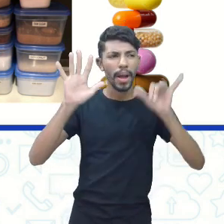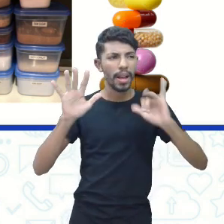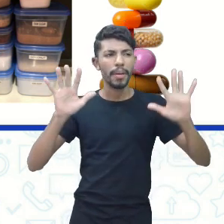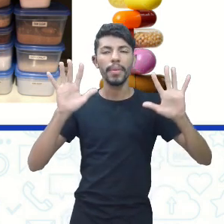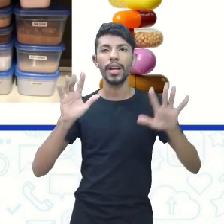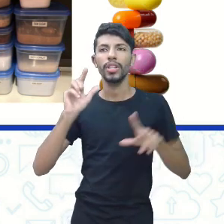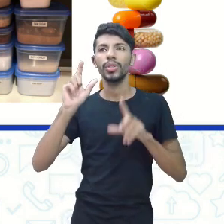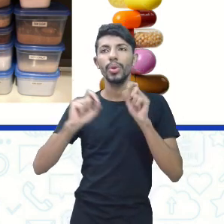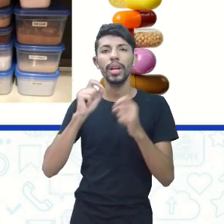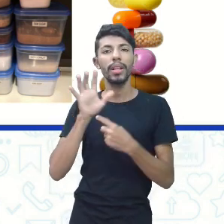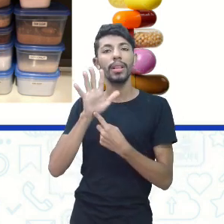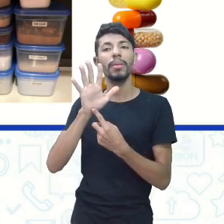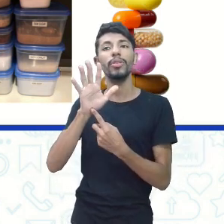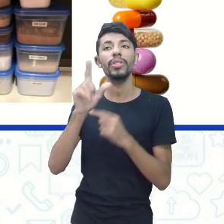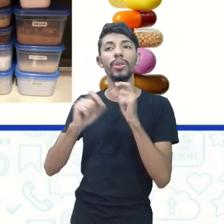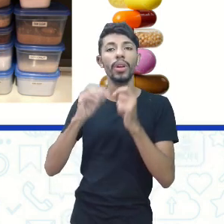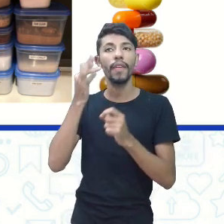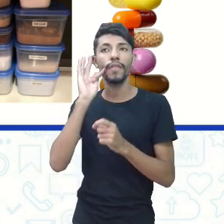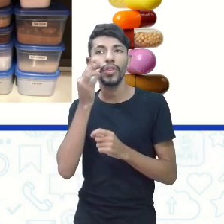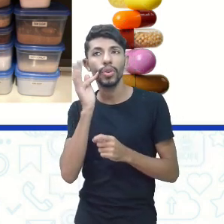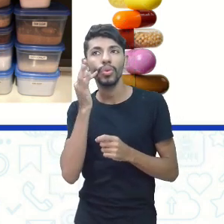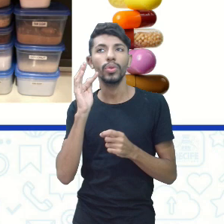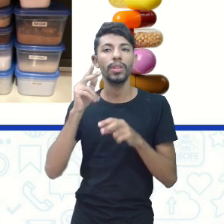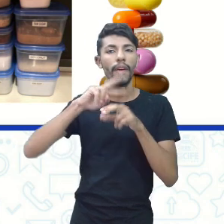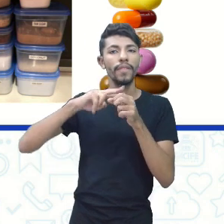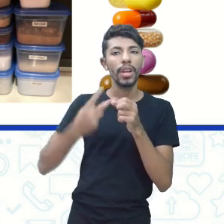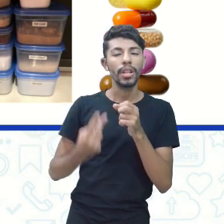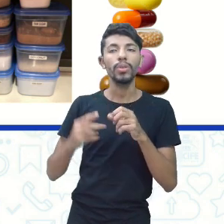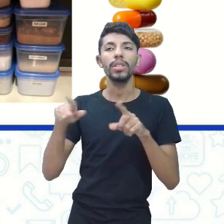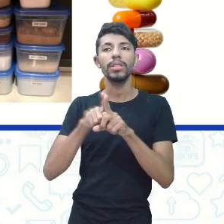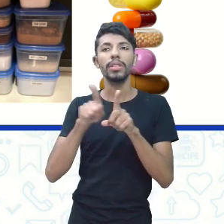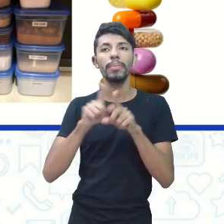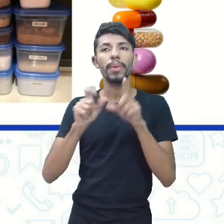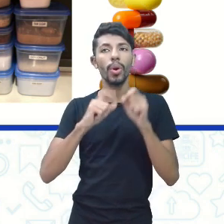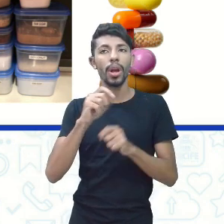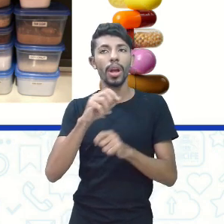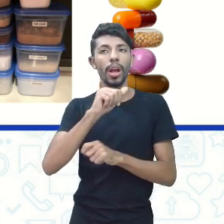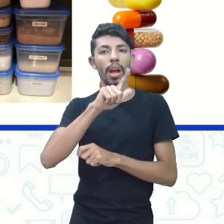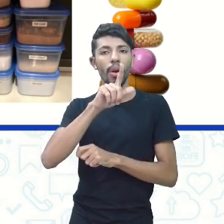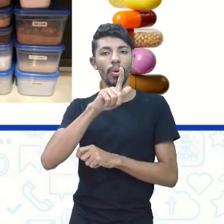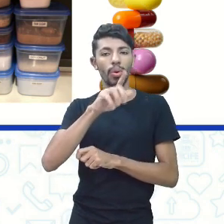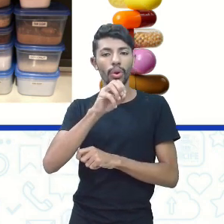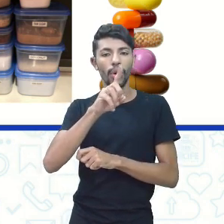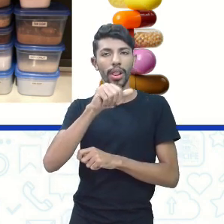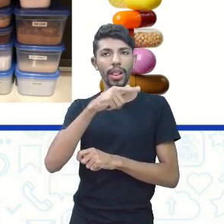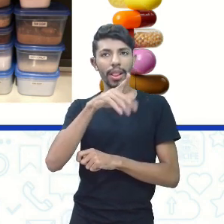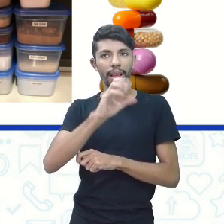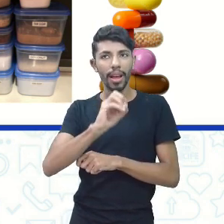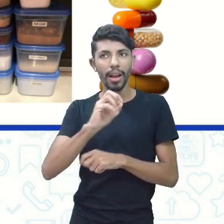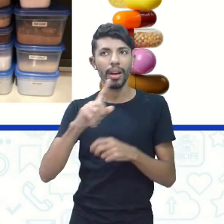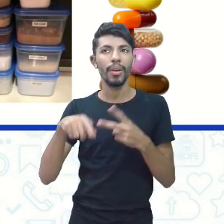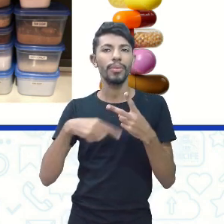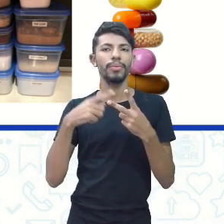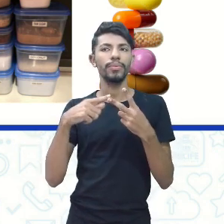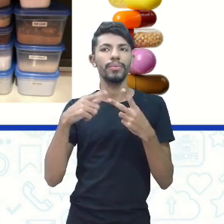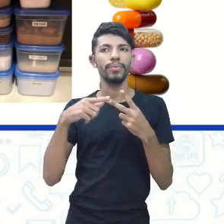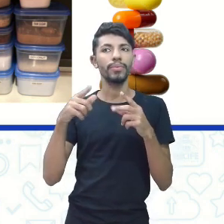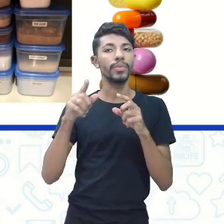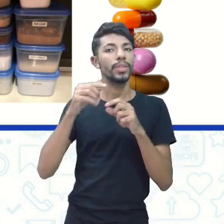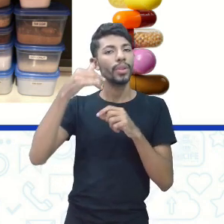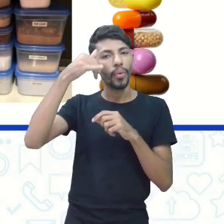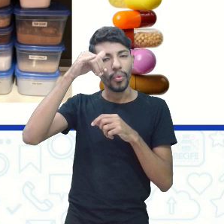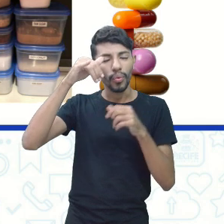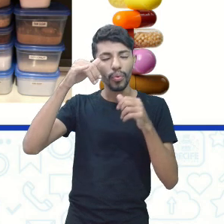A questão de frutas, verduras, a questão aí do algodão, da ovelha, troncos de madeira, e